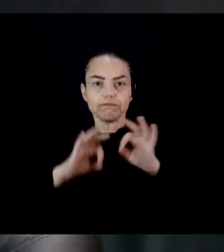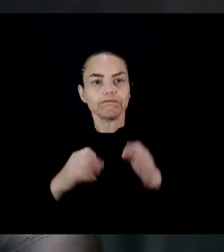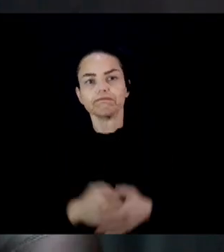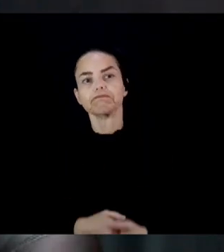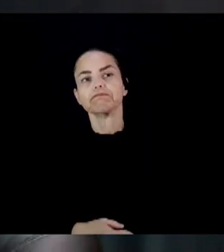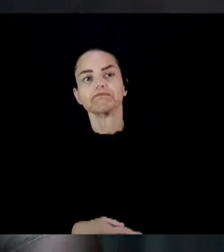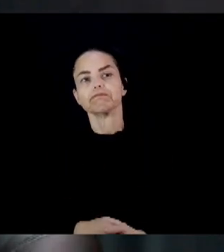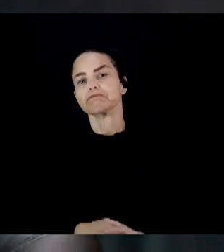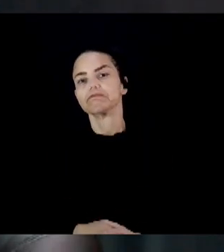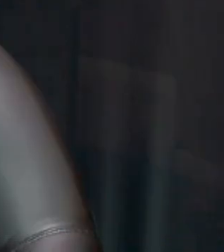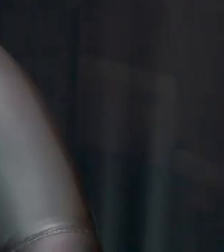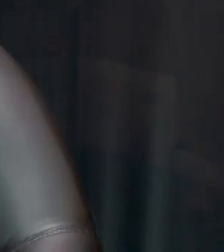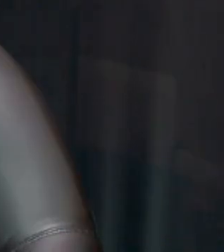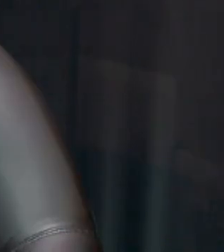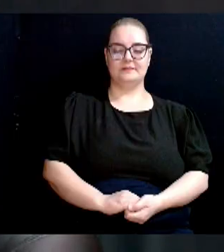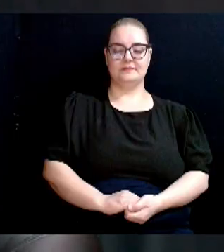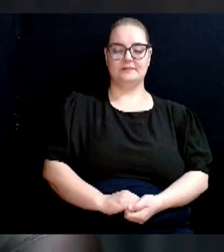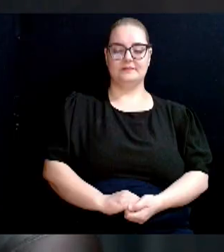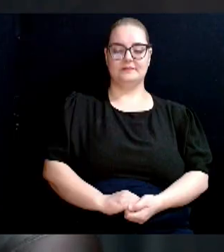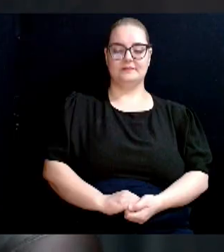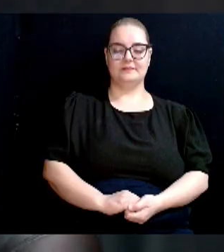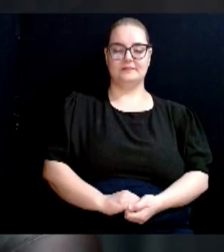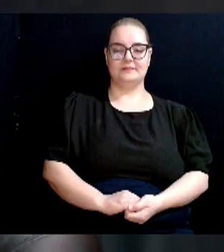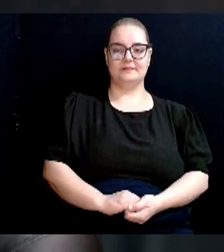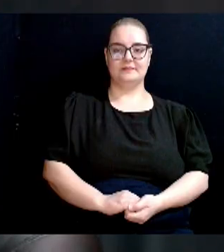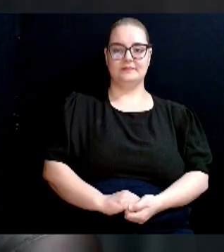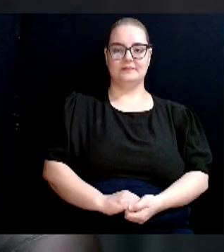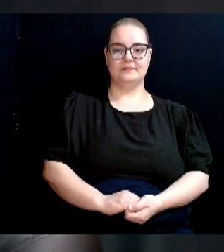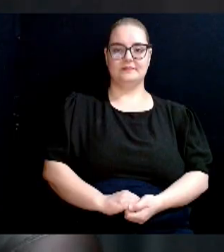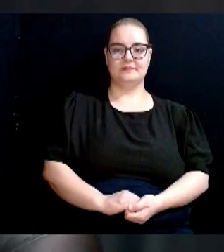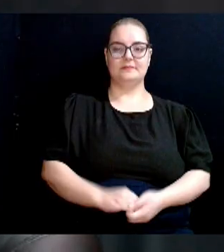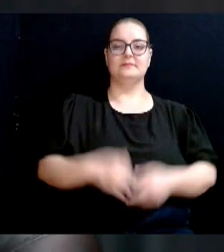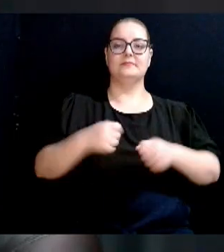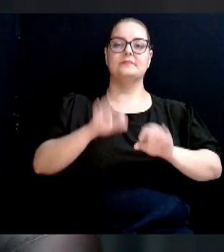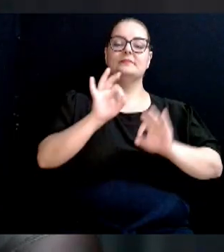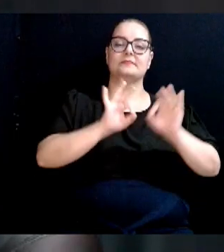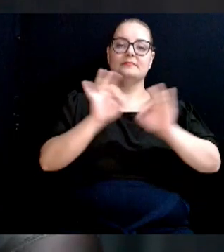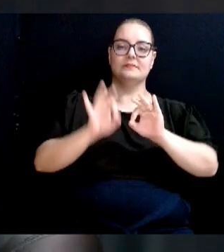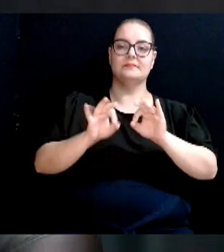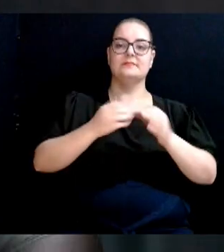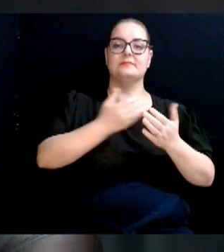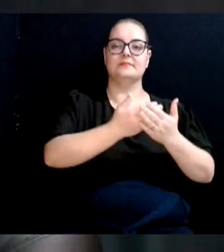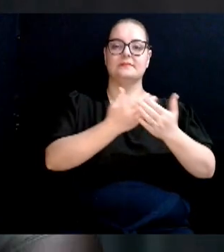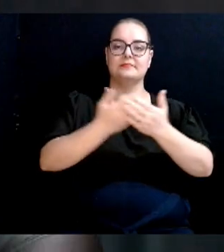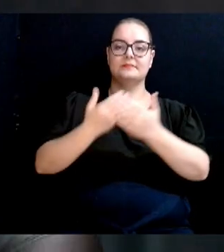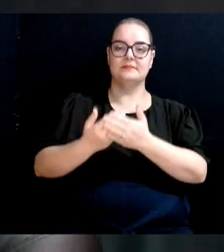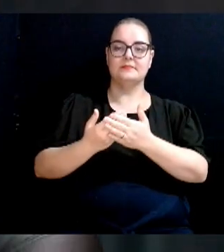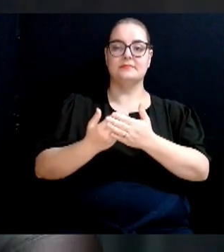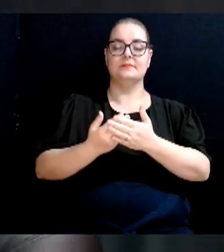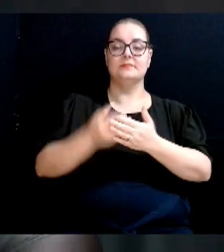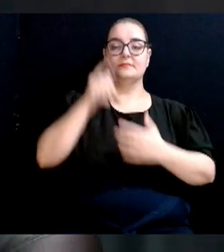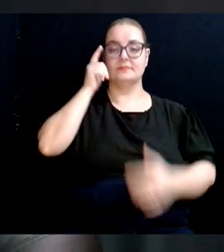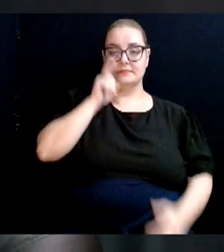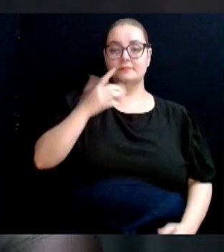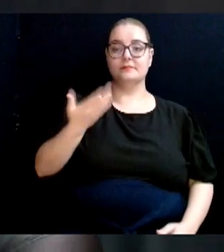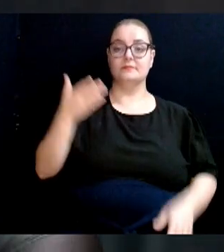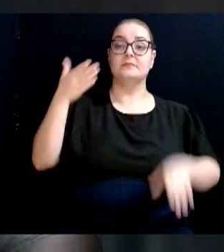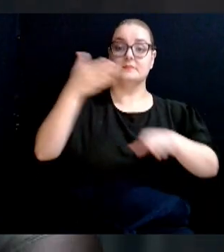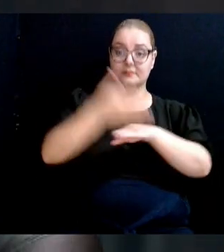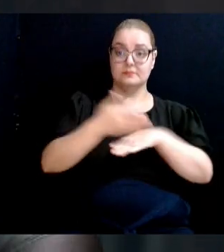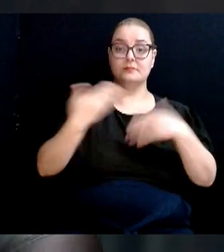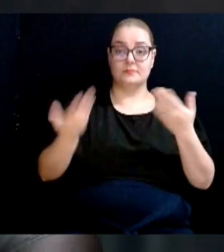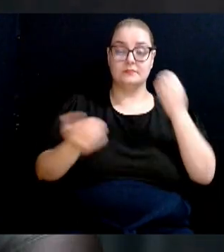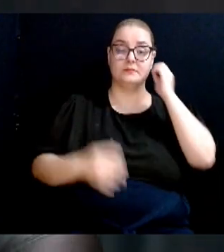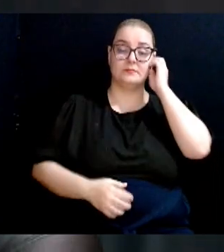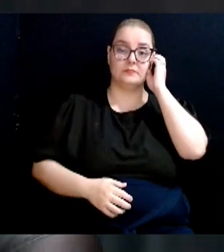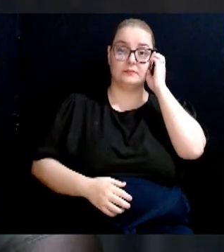não vai conseguir acessar. Precisa ter uma preparação, um estudo, para ele conseguir participar disso. Mas,